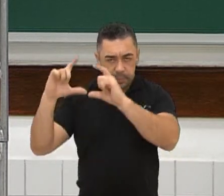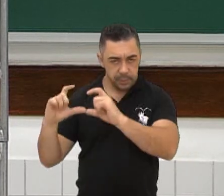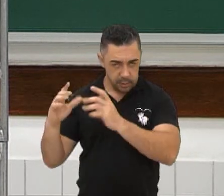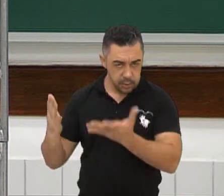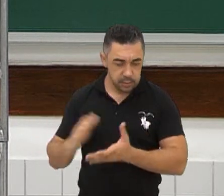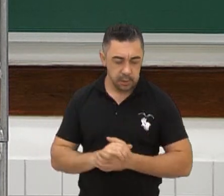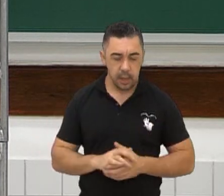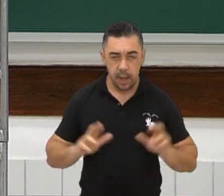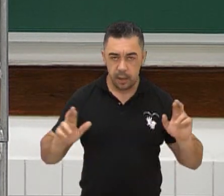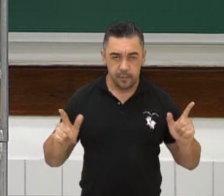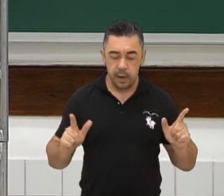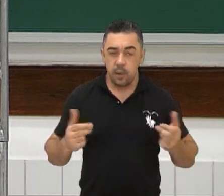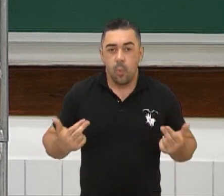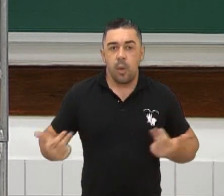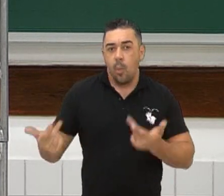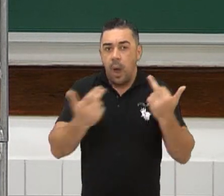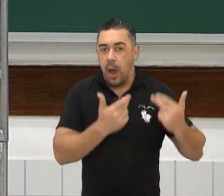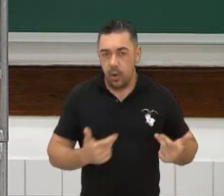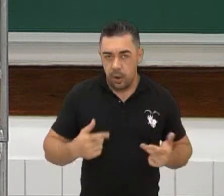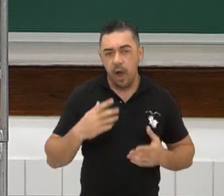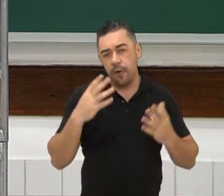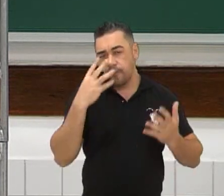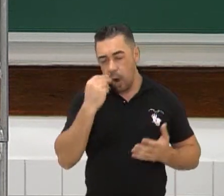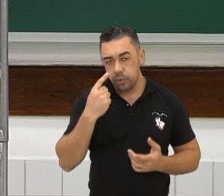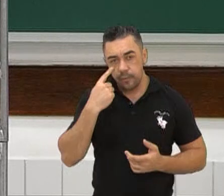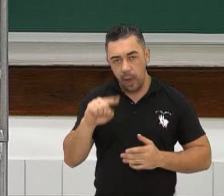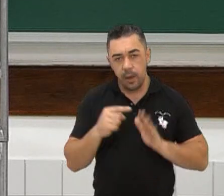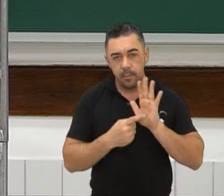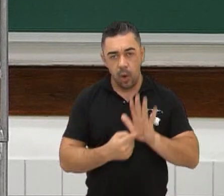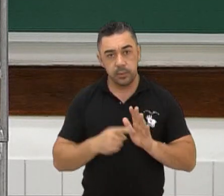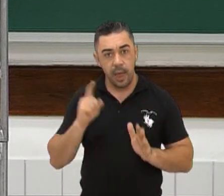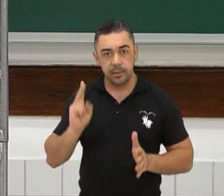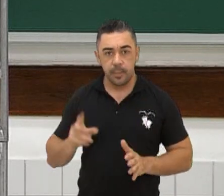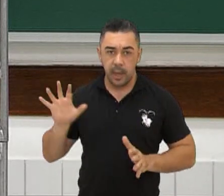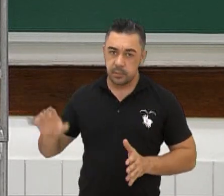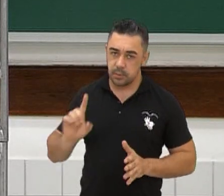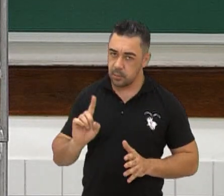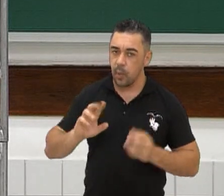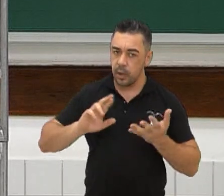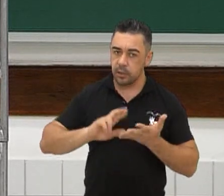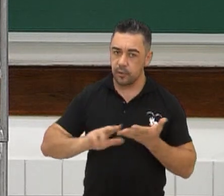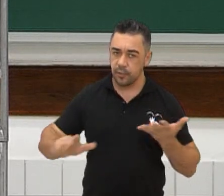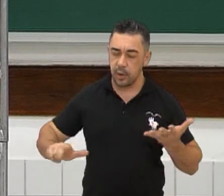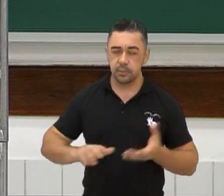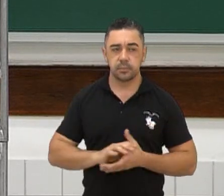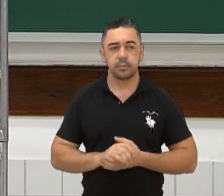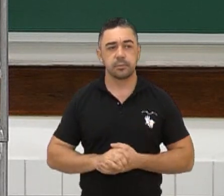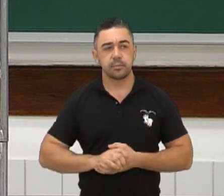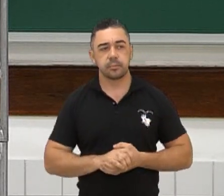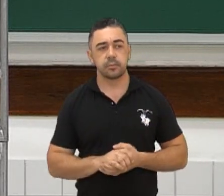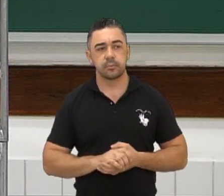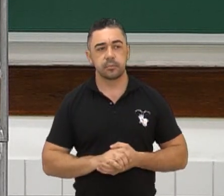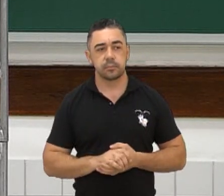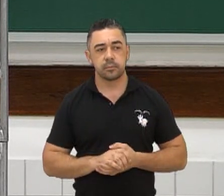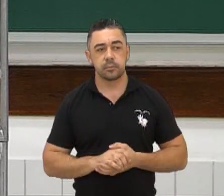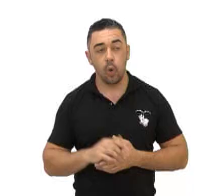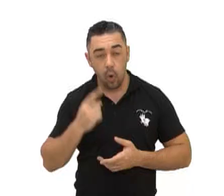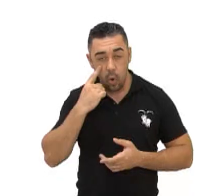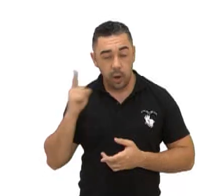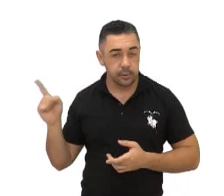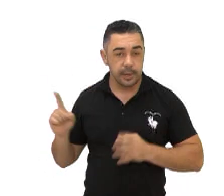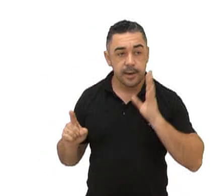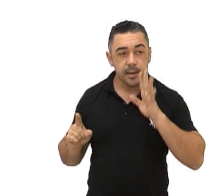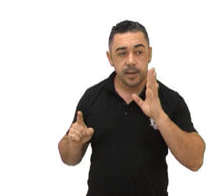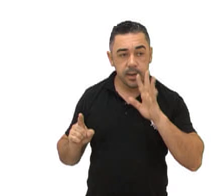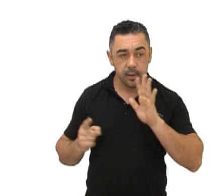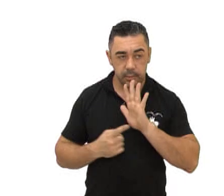que ele não é totalmente igual, apesar de a gente mostrar foto e pensar sempre que o cerrado vai ser daquele jeito, tá? O que mais, gente? Olha só que bacana